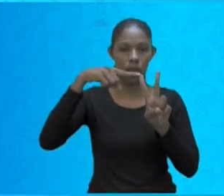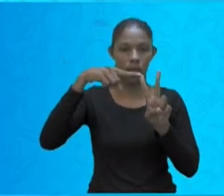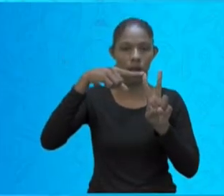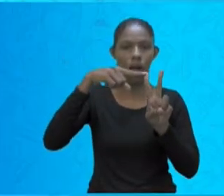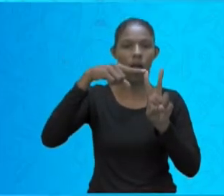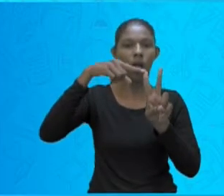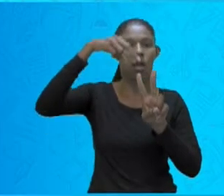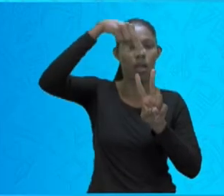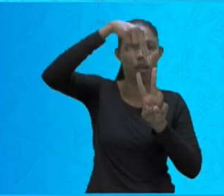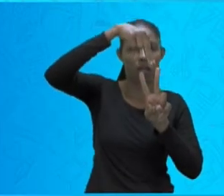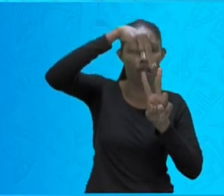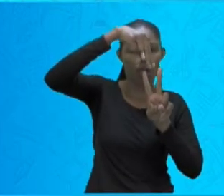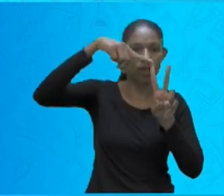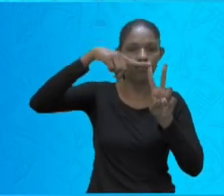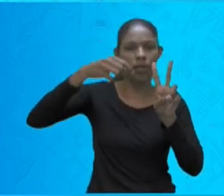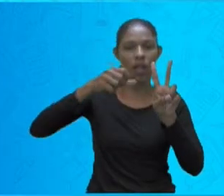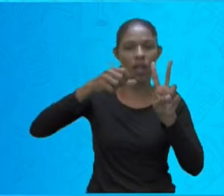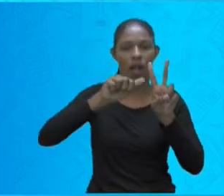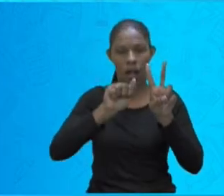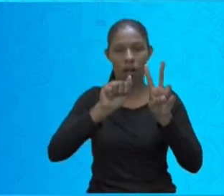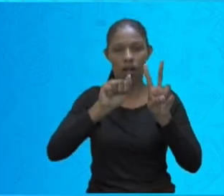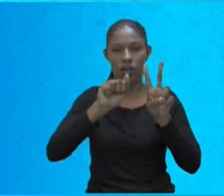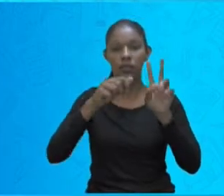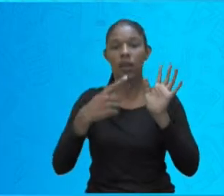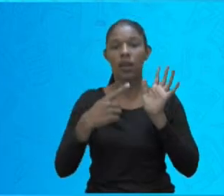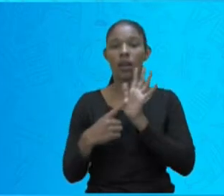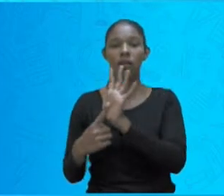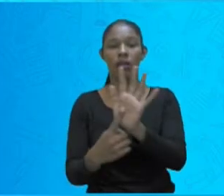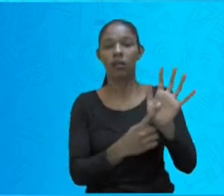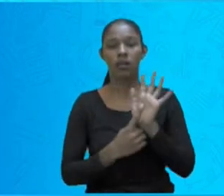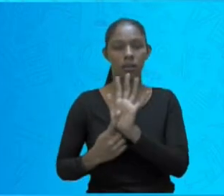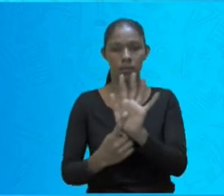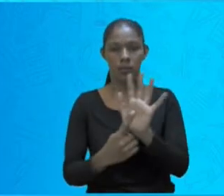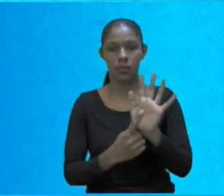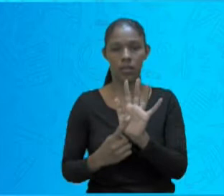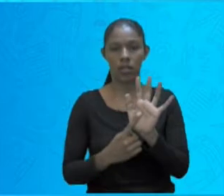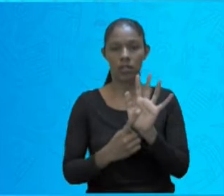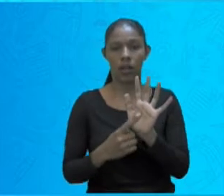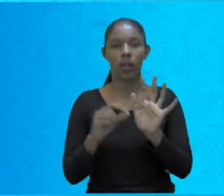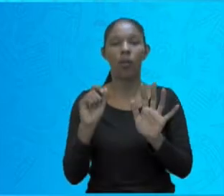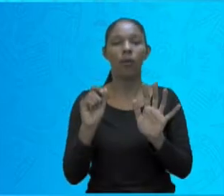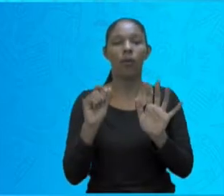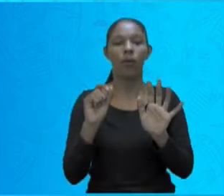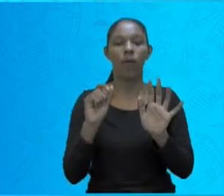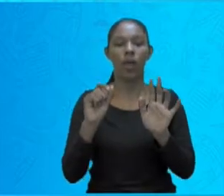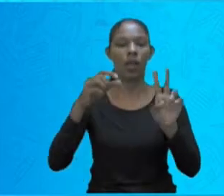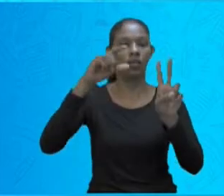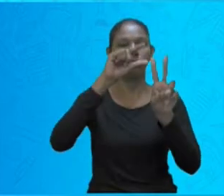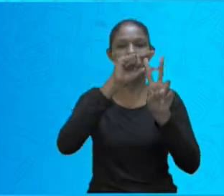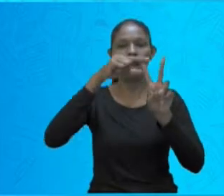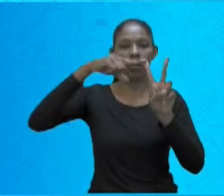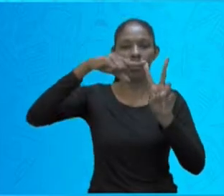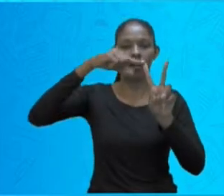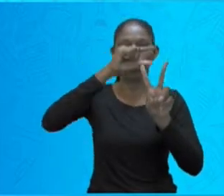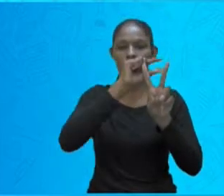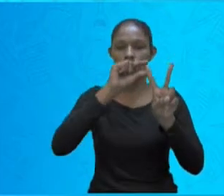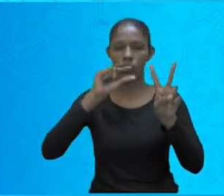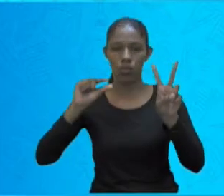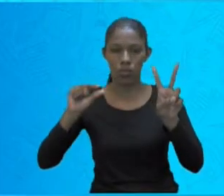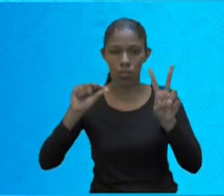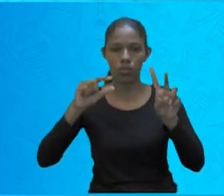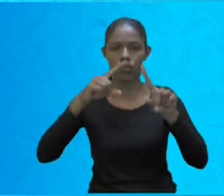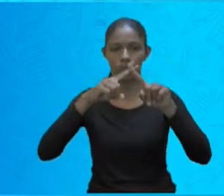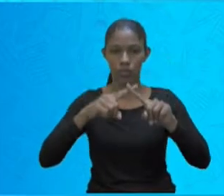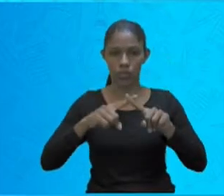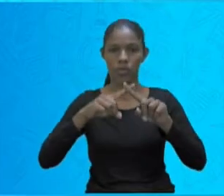raiz enésima do número real, em que o número natural n é chamado índice e o número